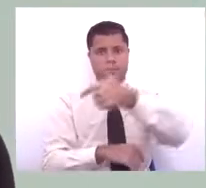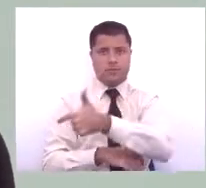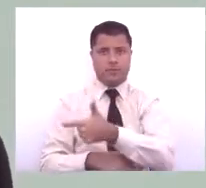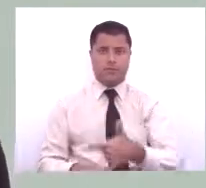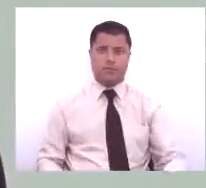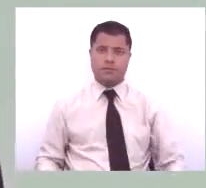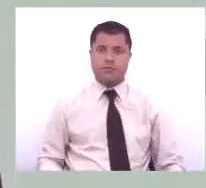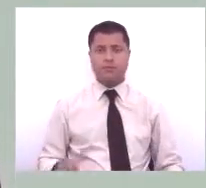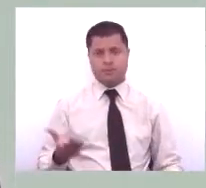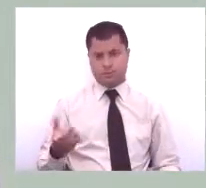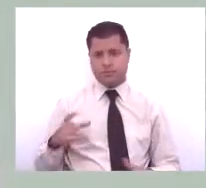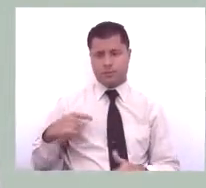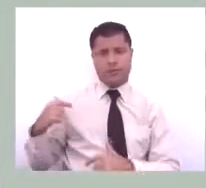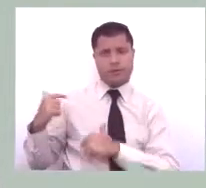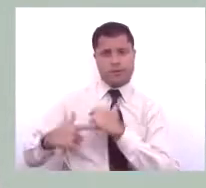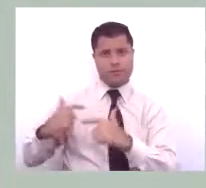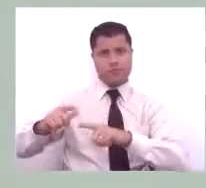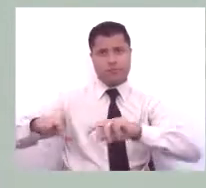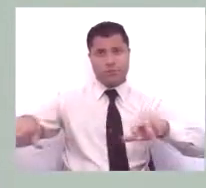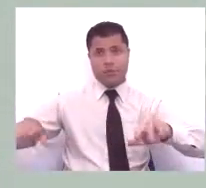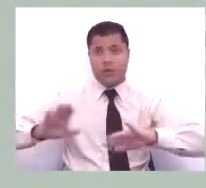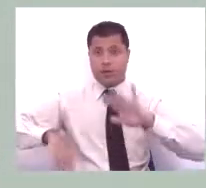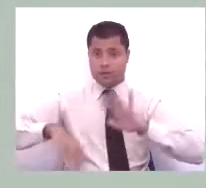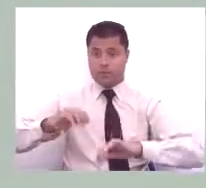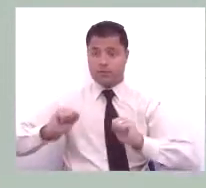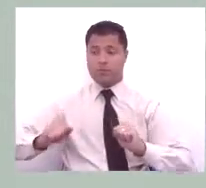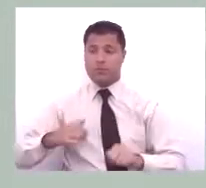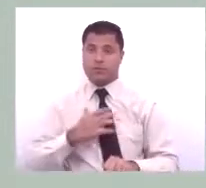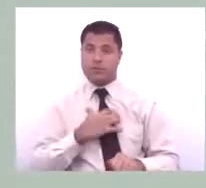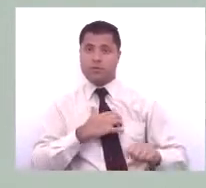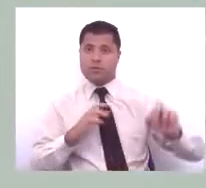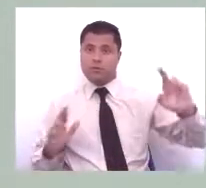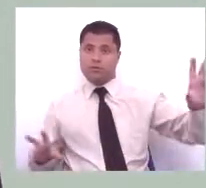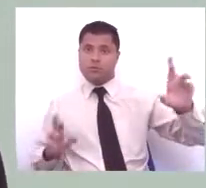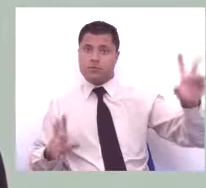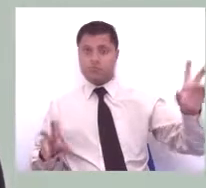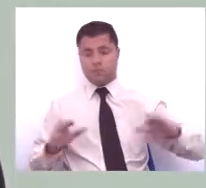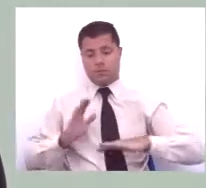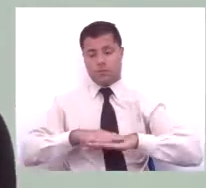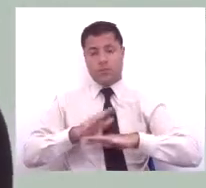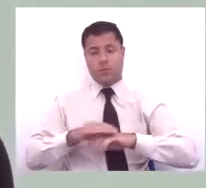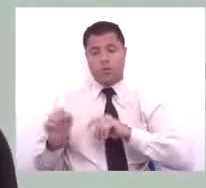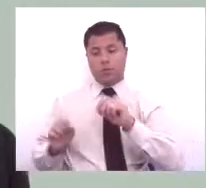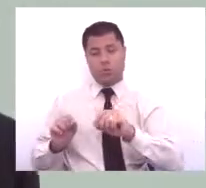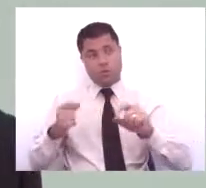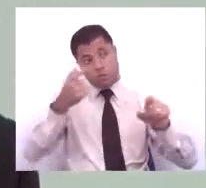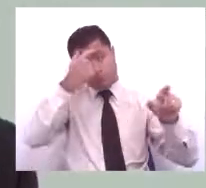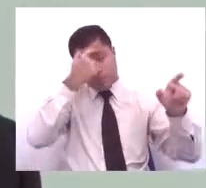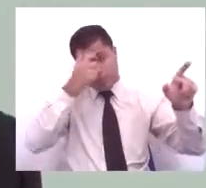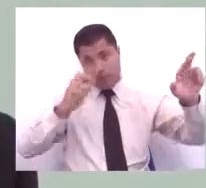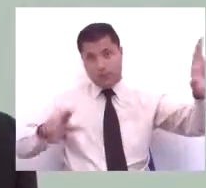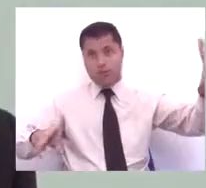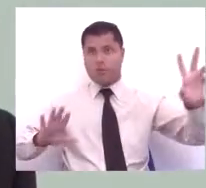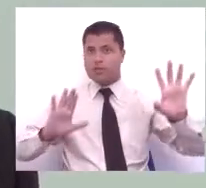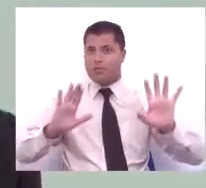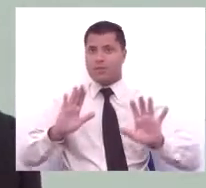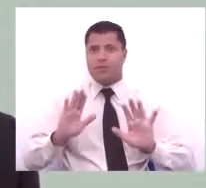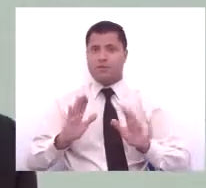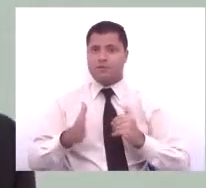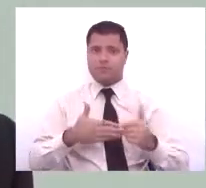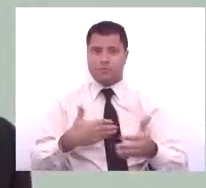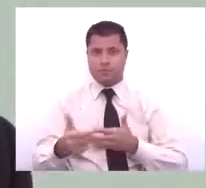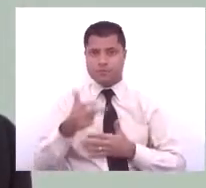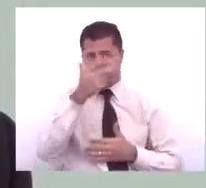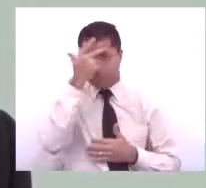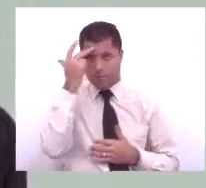ideológica, podemos divergir nos métodos, mas não podemos negar que a maioria, quase que a totalidade,